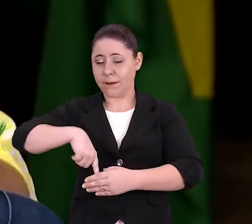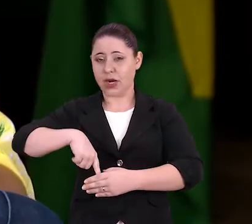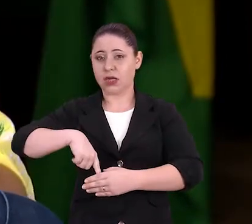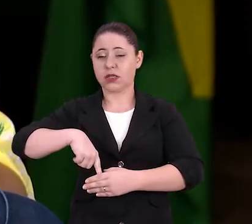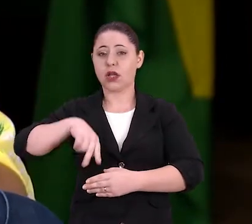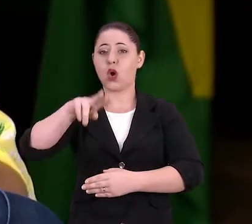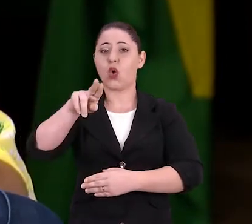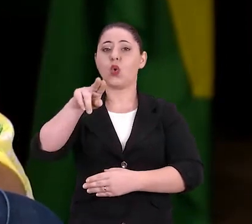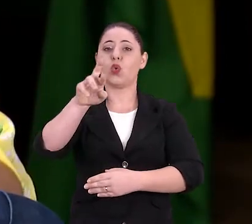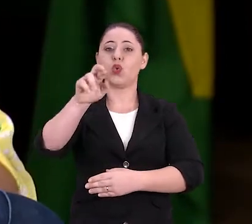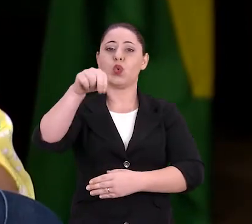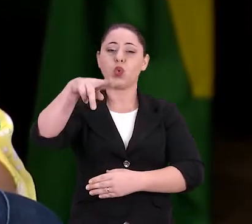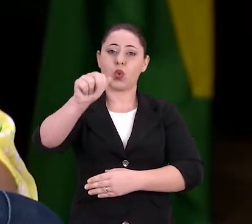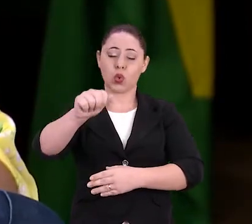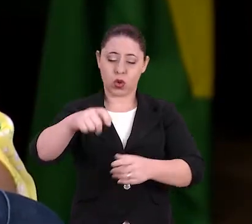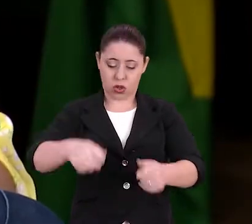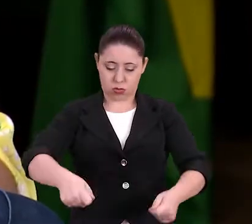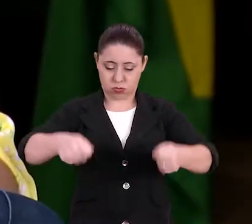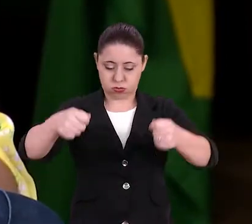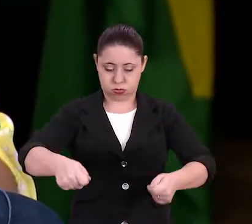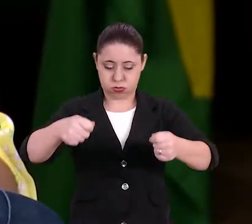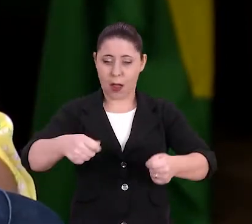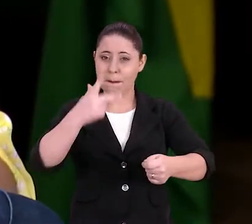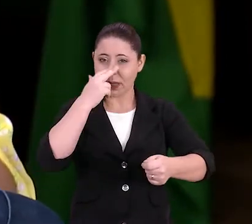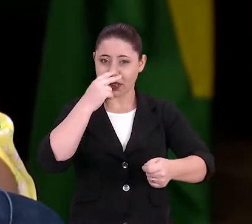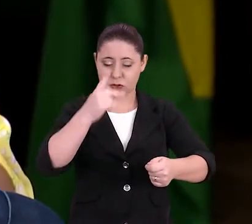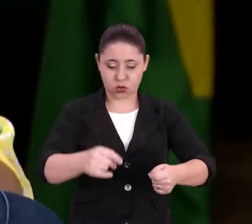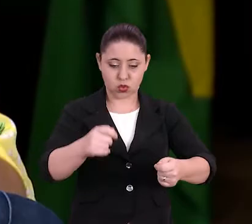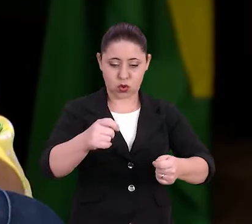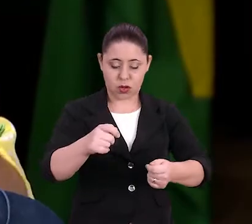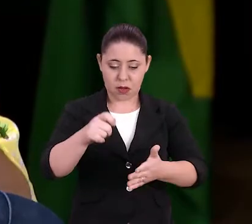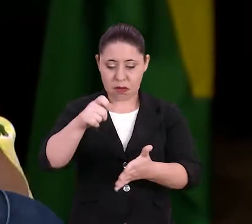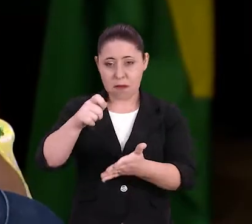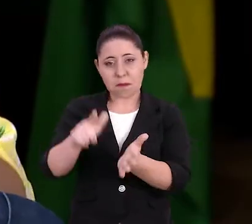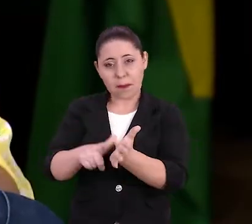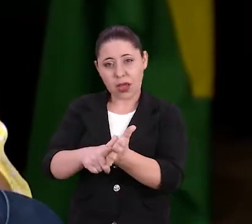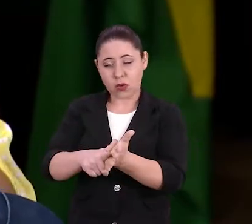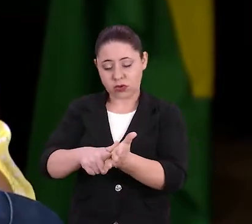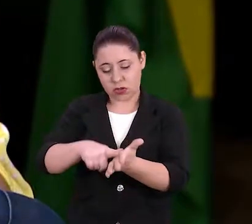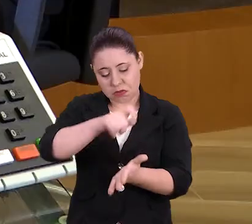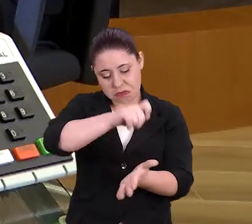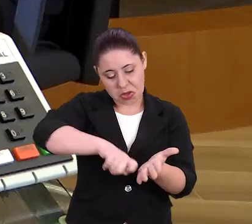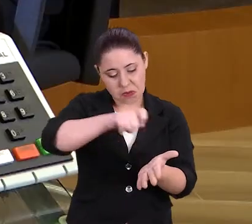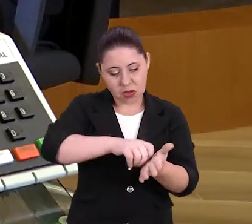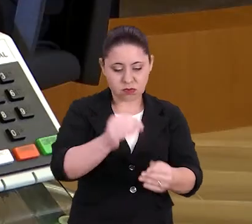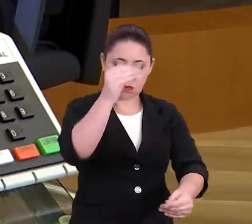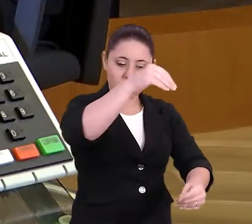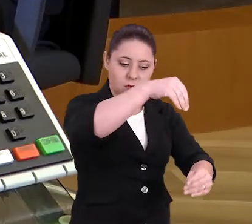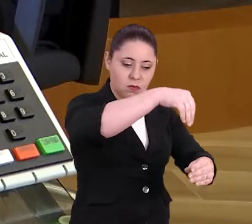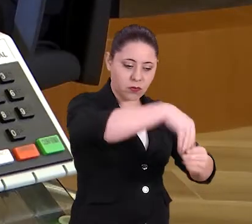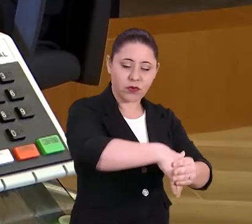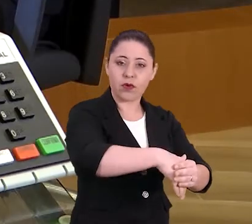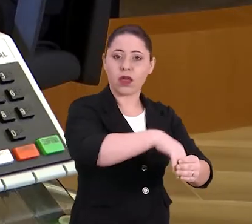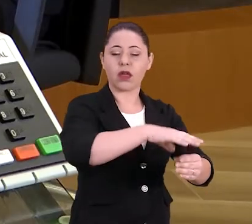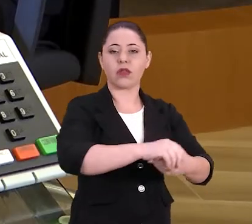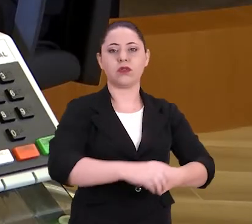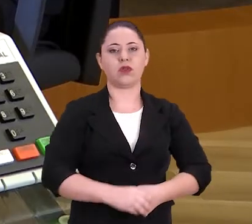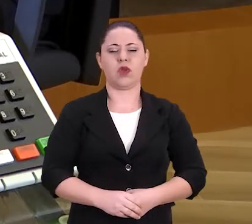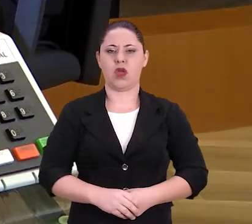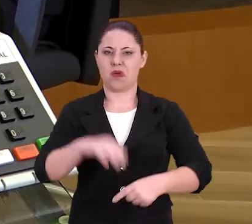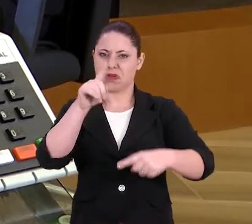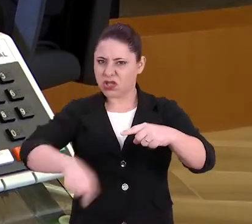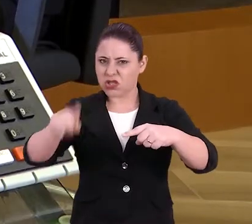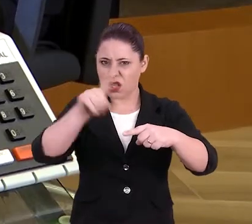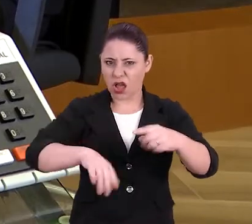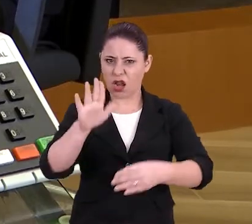a urna de lona, juntamente com as cédulas para votação manual. Então, não há possibilidade de um cancelamento de uma